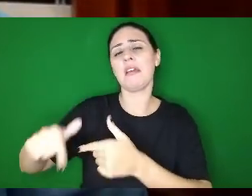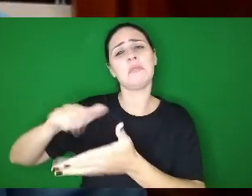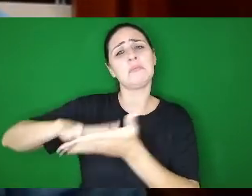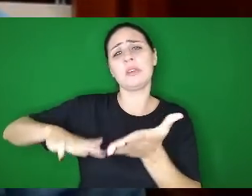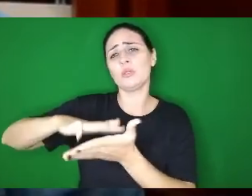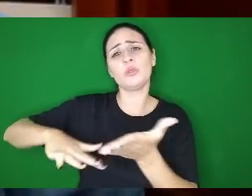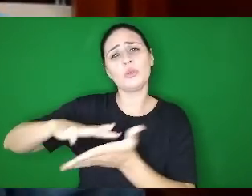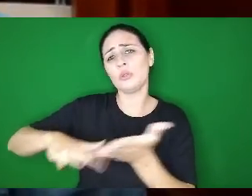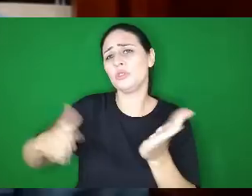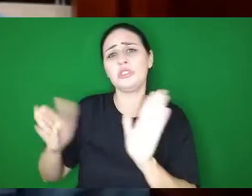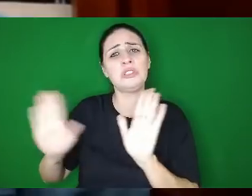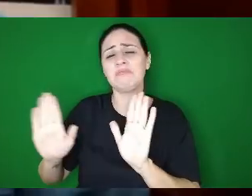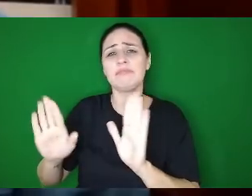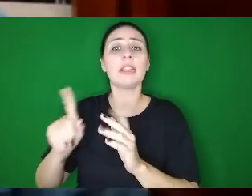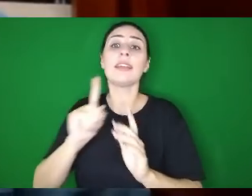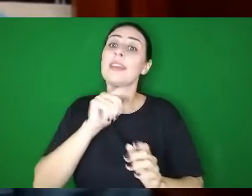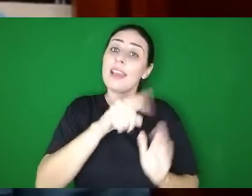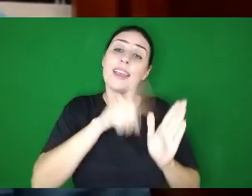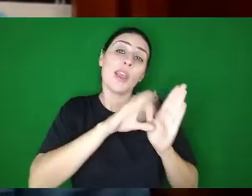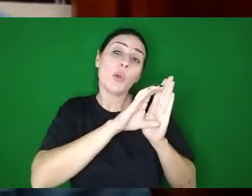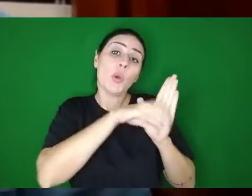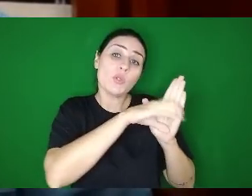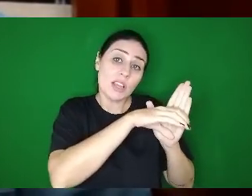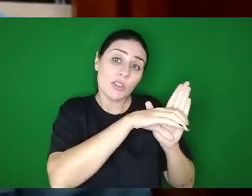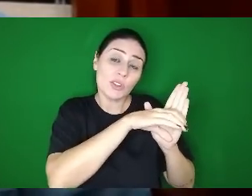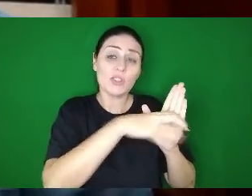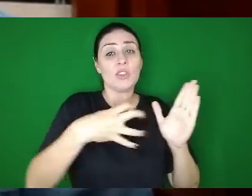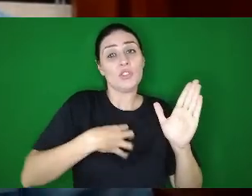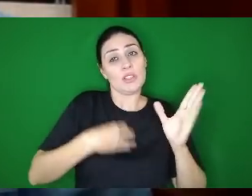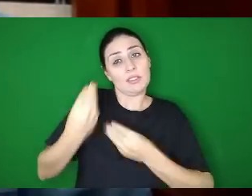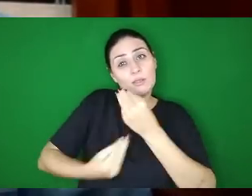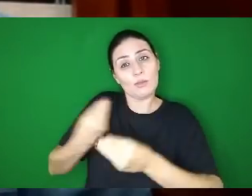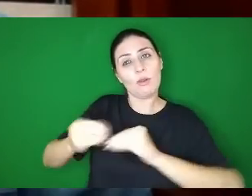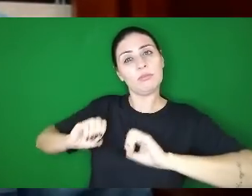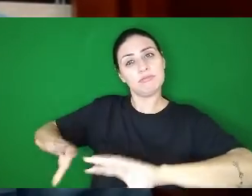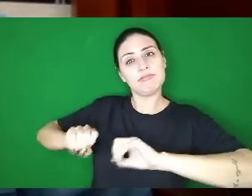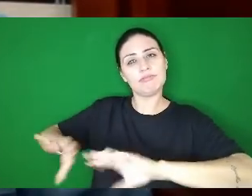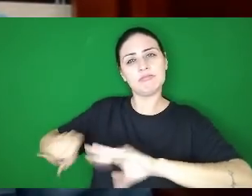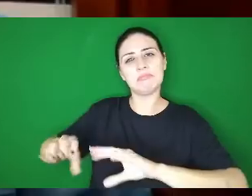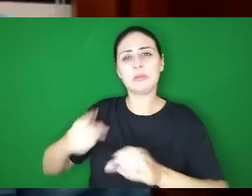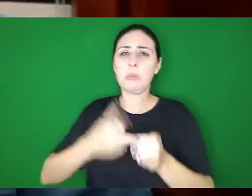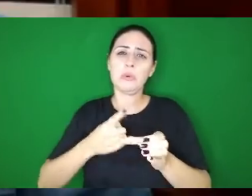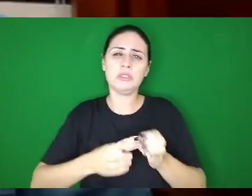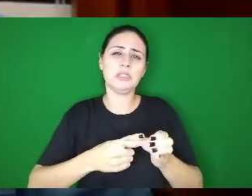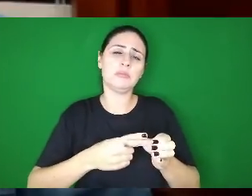metodologia, esse é o conceito, a forma como eu vou trabalhar, cada município, quanto mais clareza ele